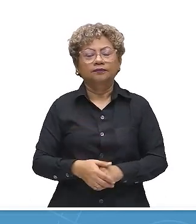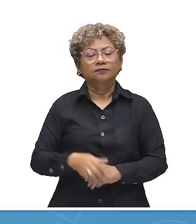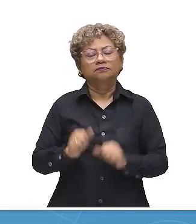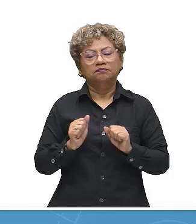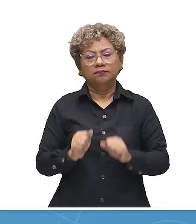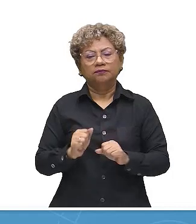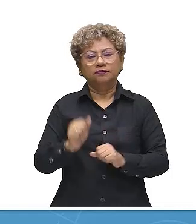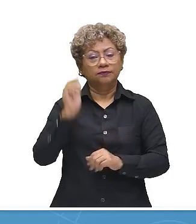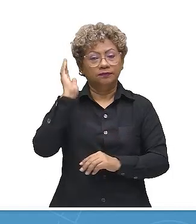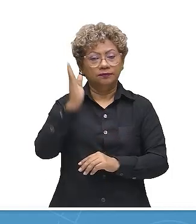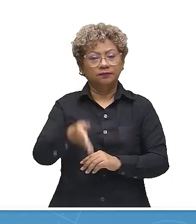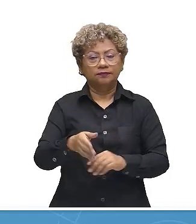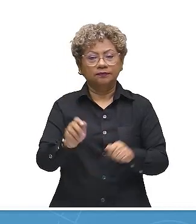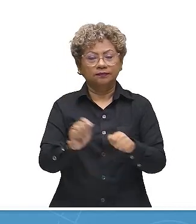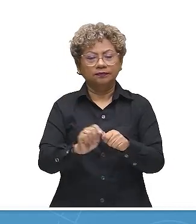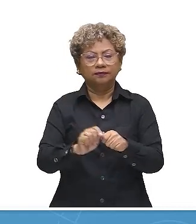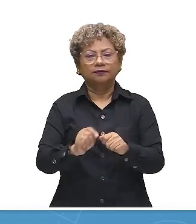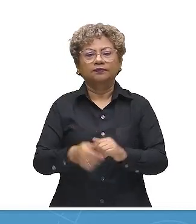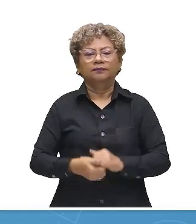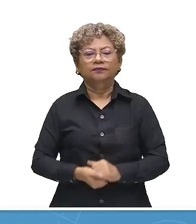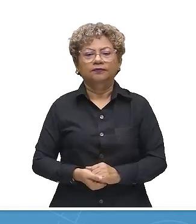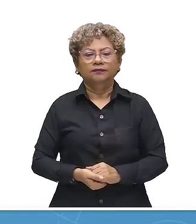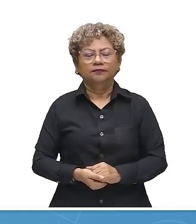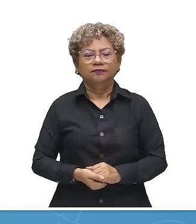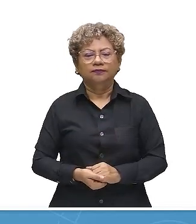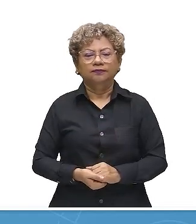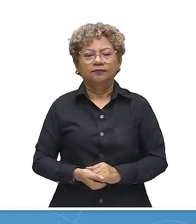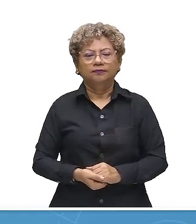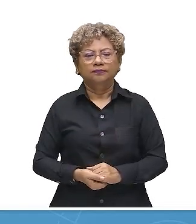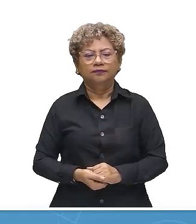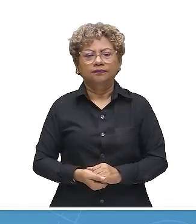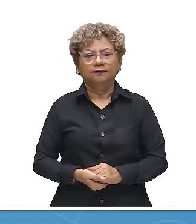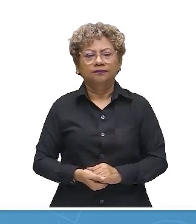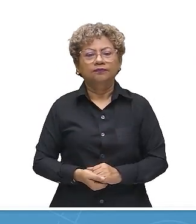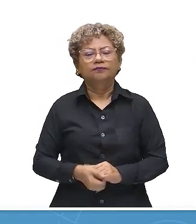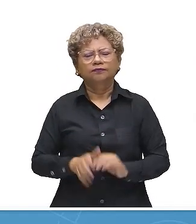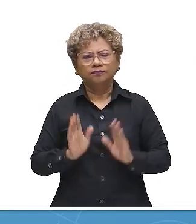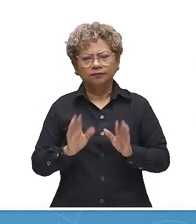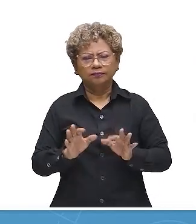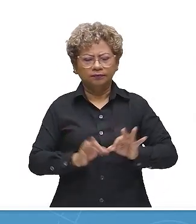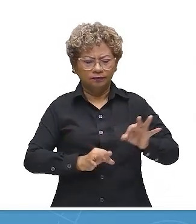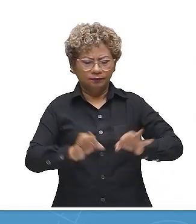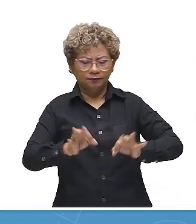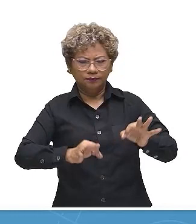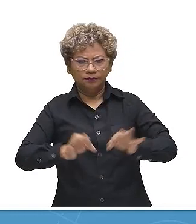do 8 e do 16 é o 8. Então, já poderia dividir direto